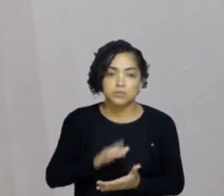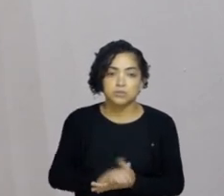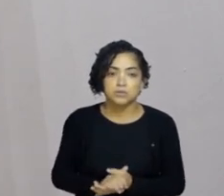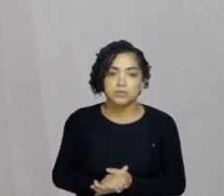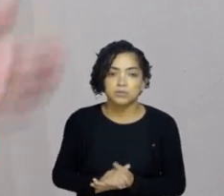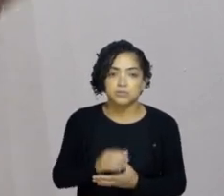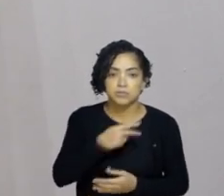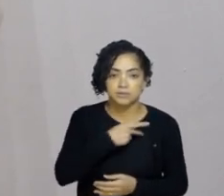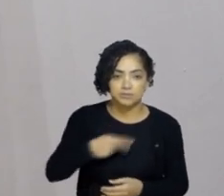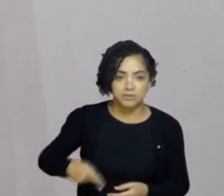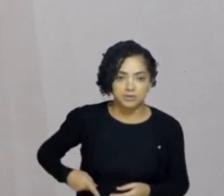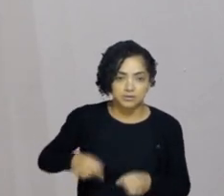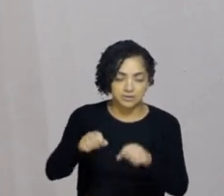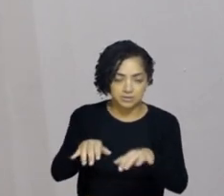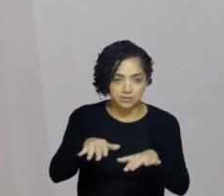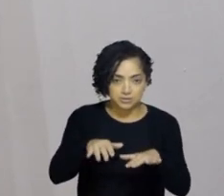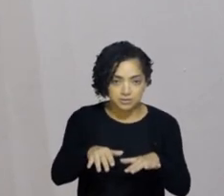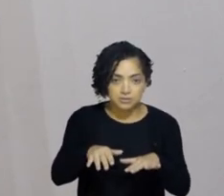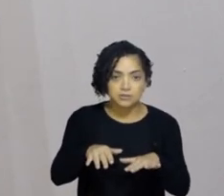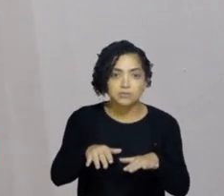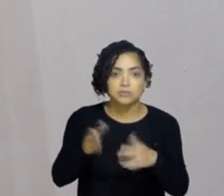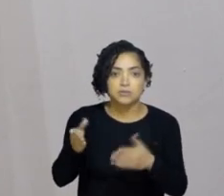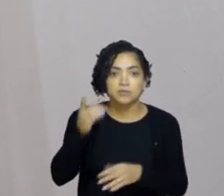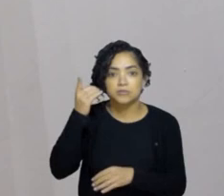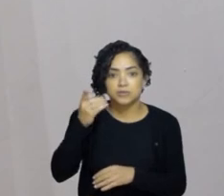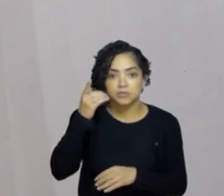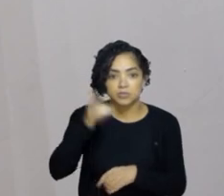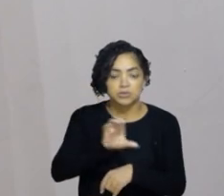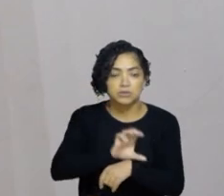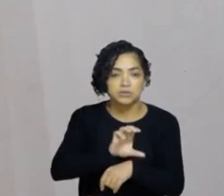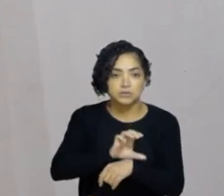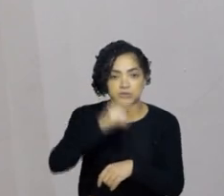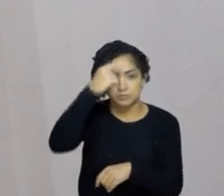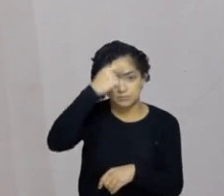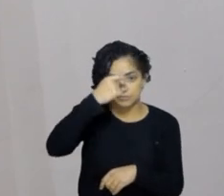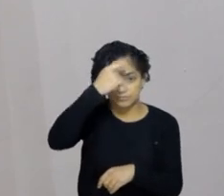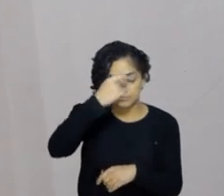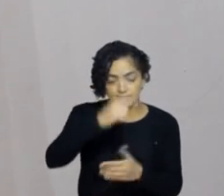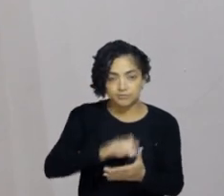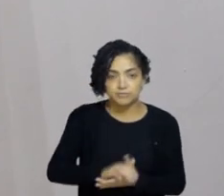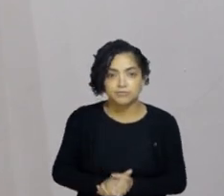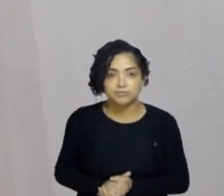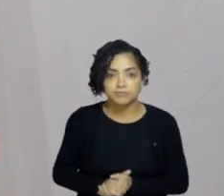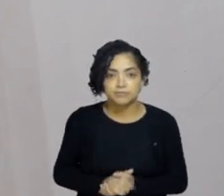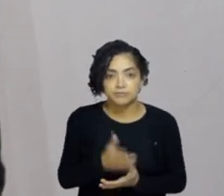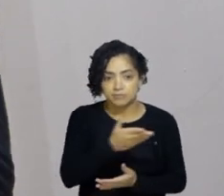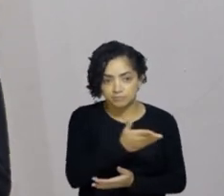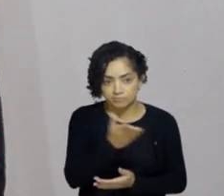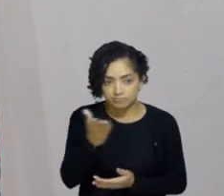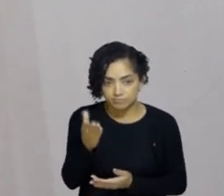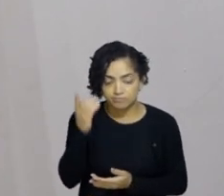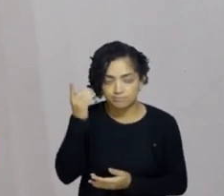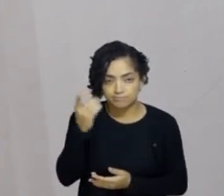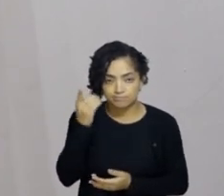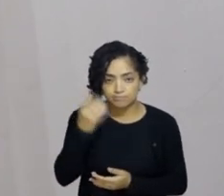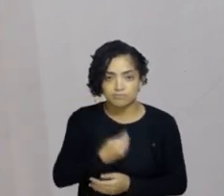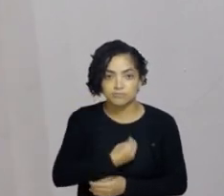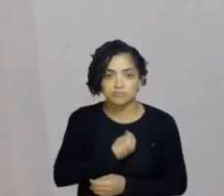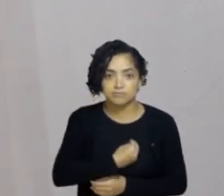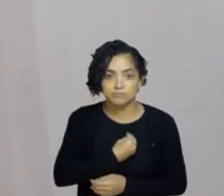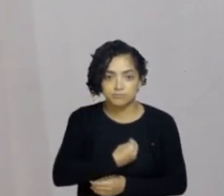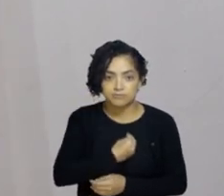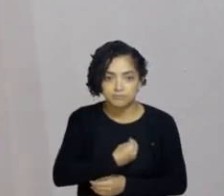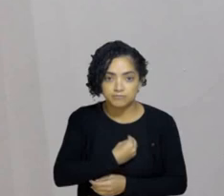Ferrari, excelentíssimo senhor deputado estadual Maurício José Kudlark, excelentíssimos deputados